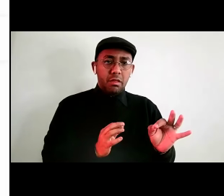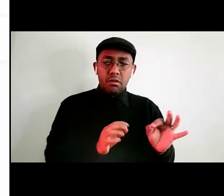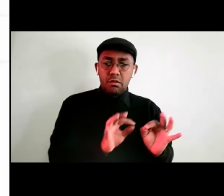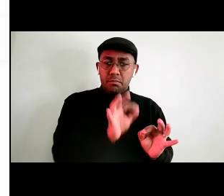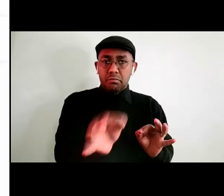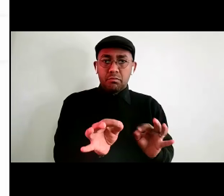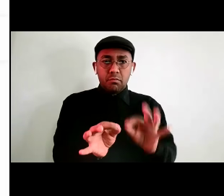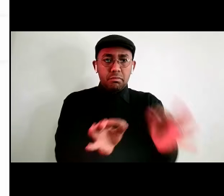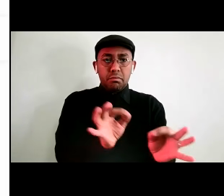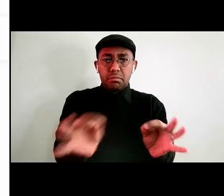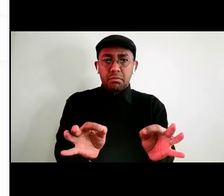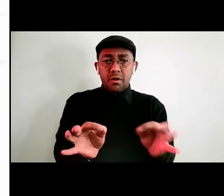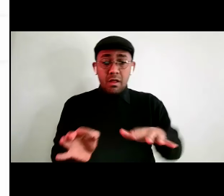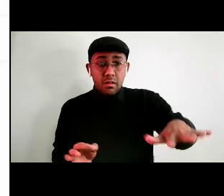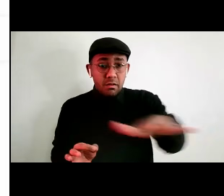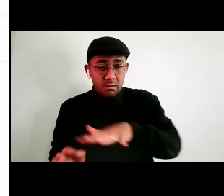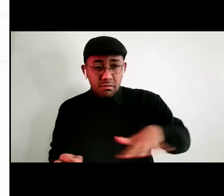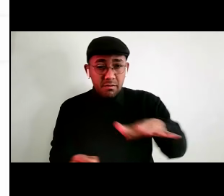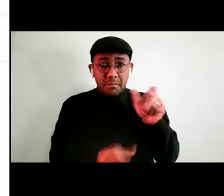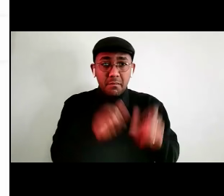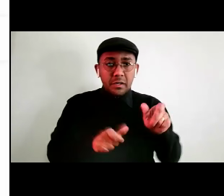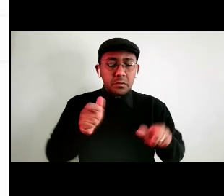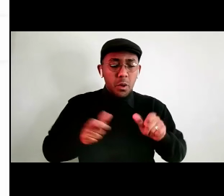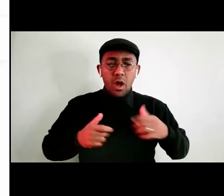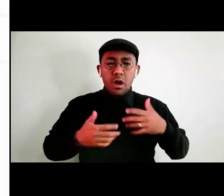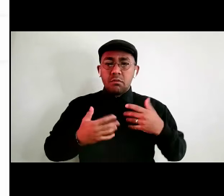não circulou antes, poderia também